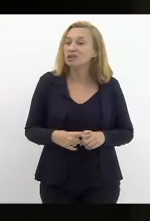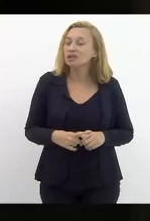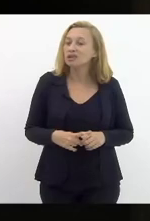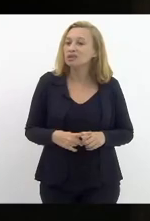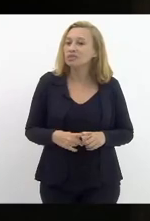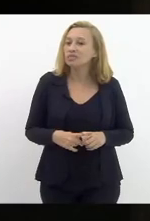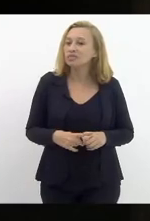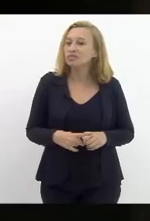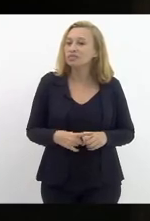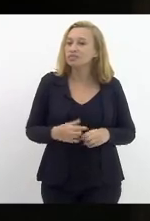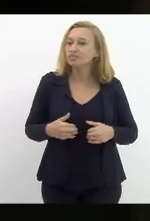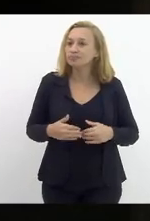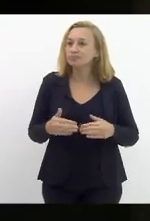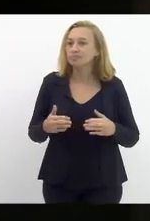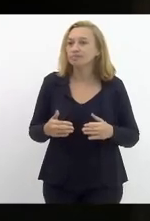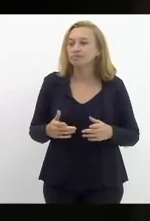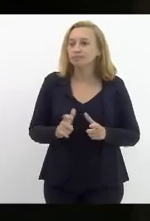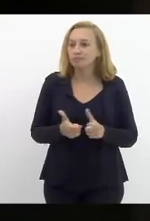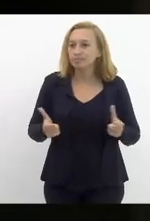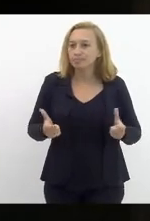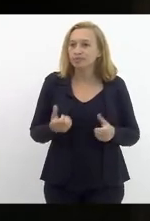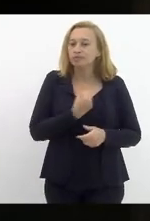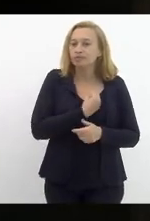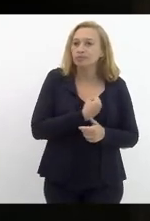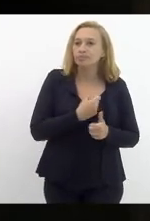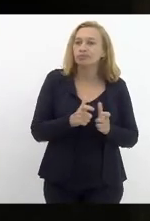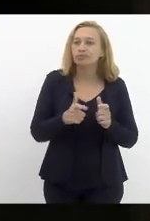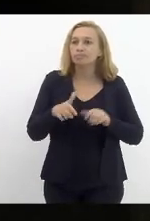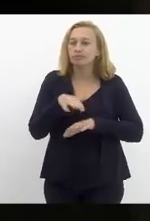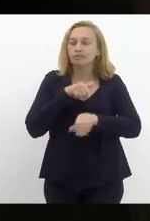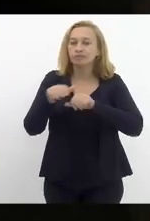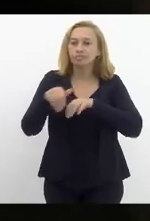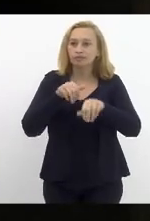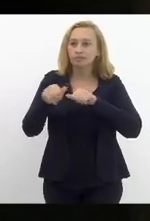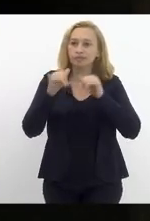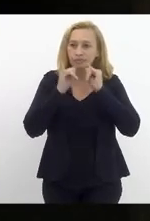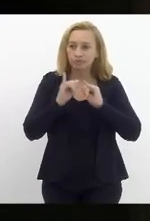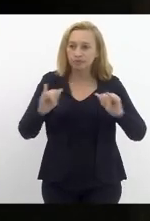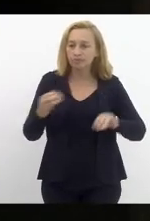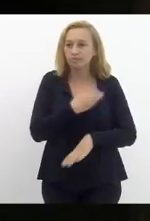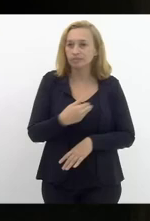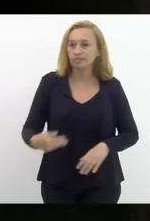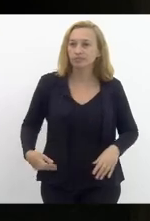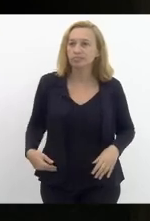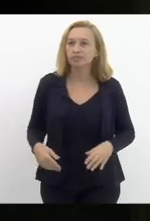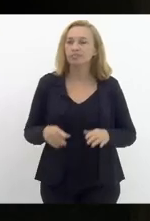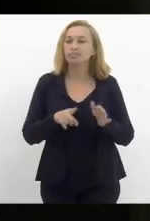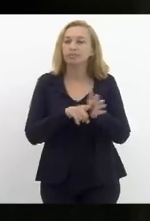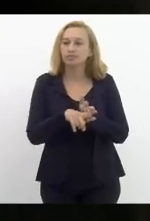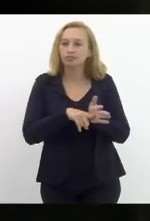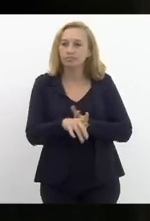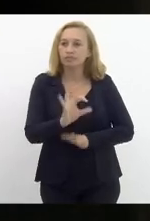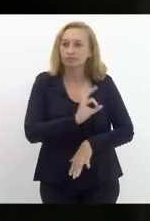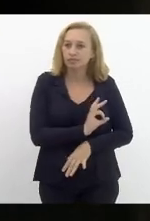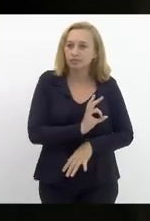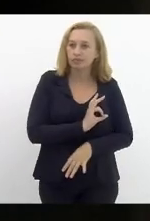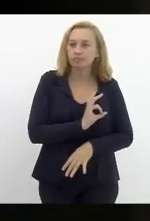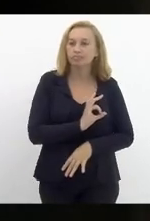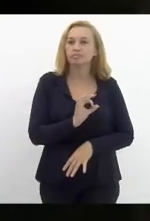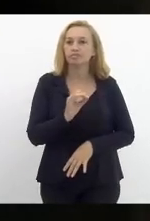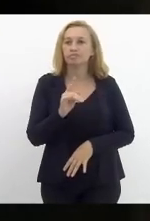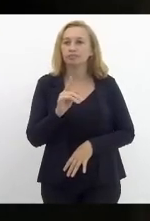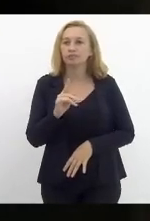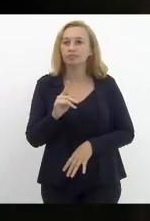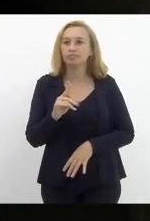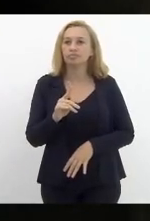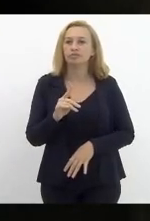muito grande, né, no aumento de chamamento divulgado pelo governador para investigador, para inspetor, e a necrópsia